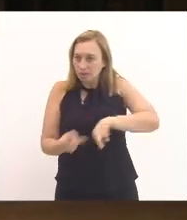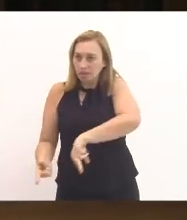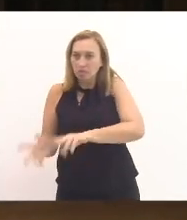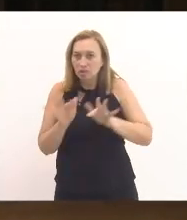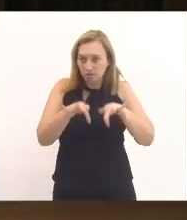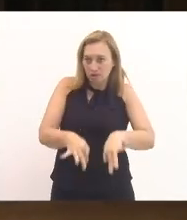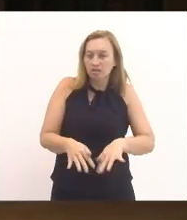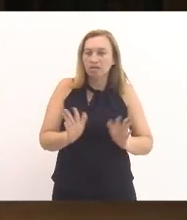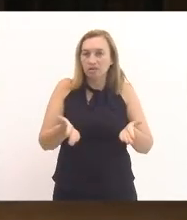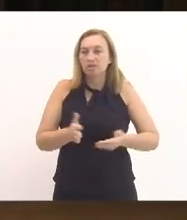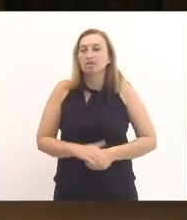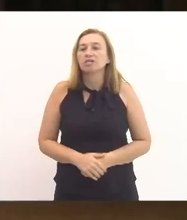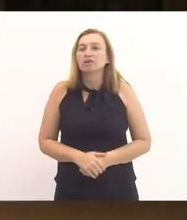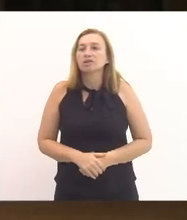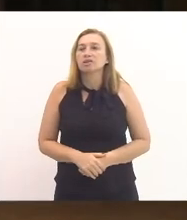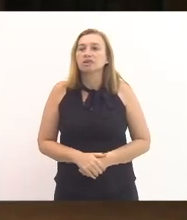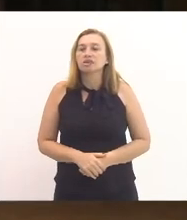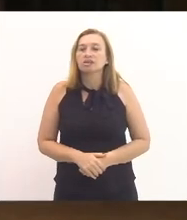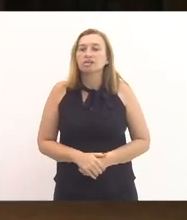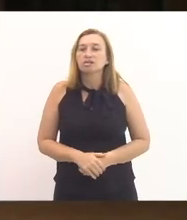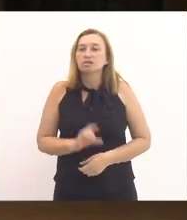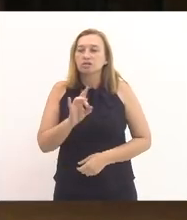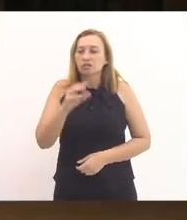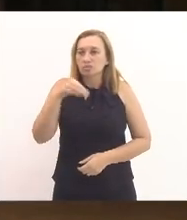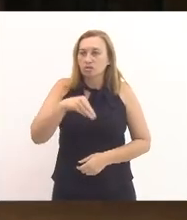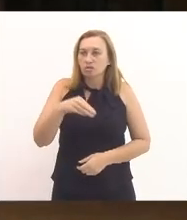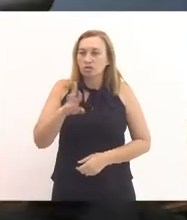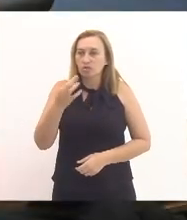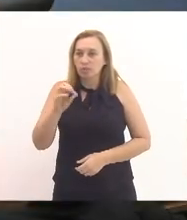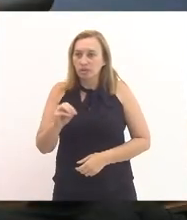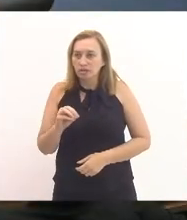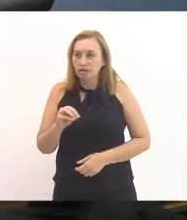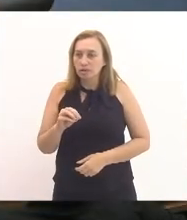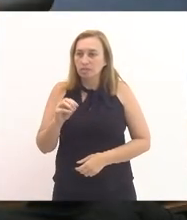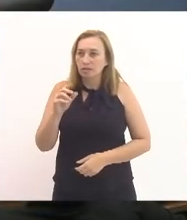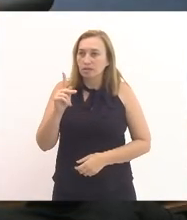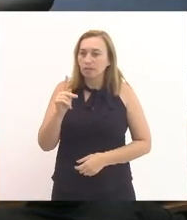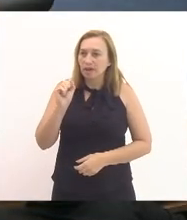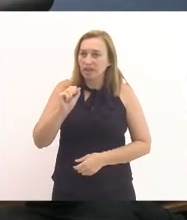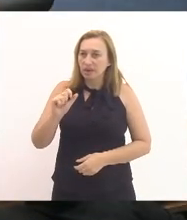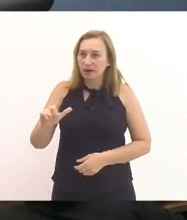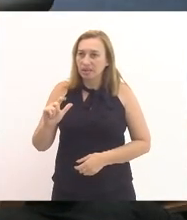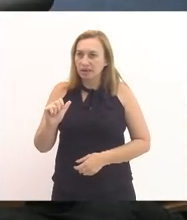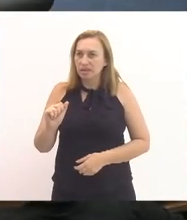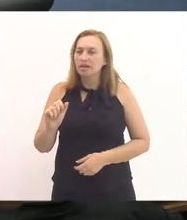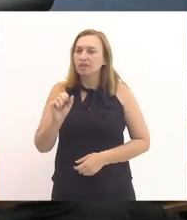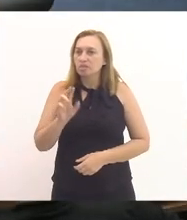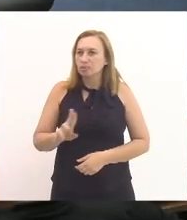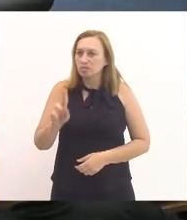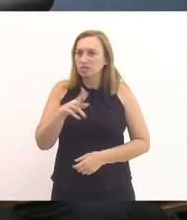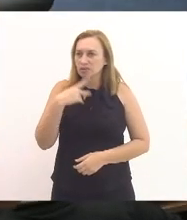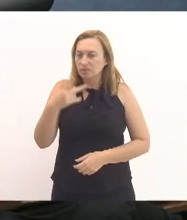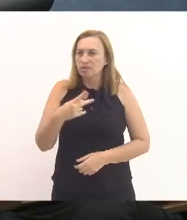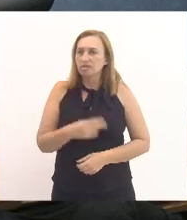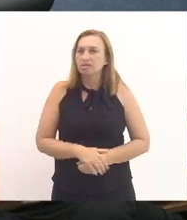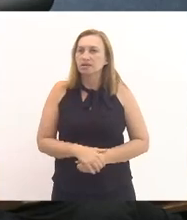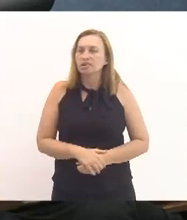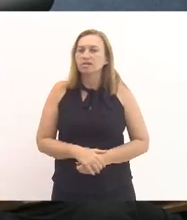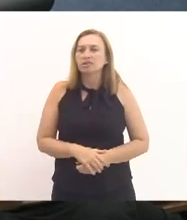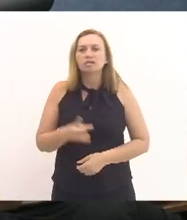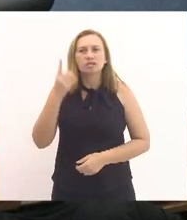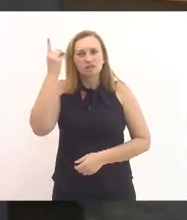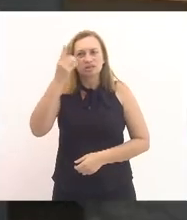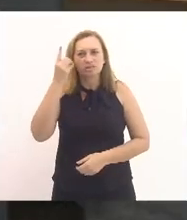Jesus faz viajar então só um minuto Roberto bacana sobre o paquerou faz uso da palavra ou